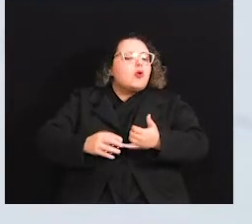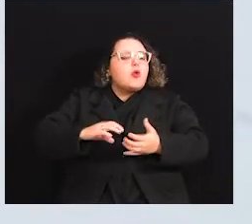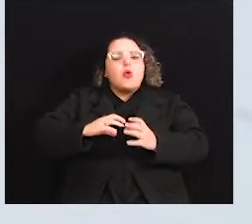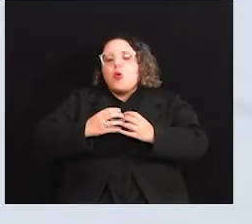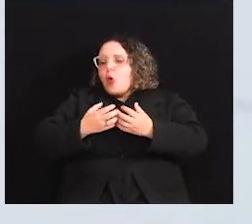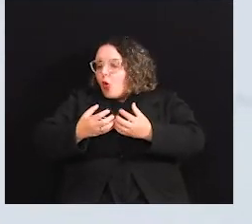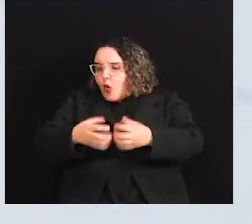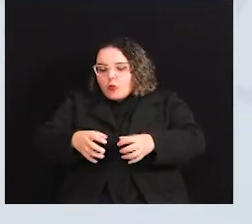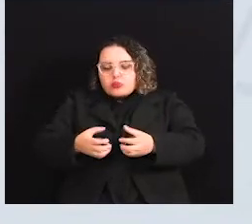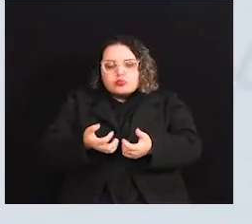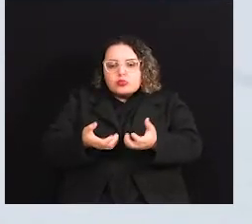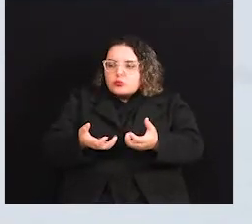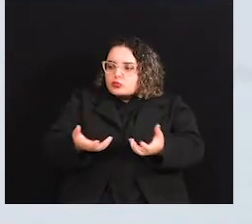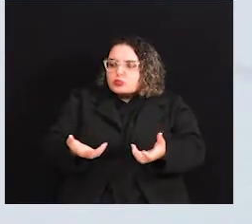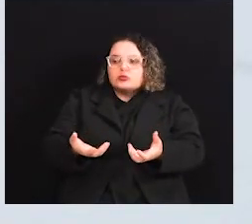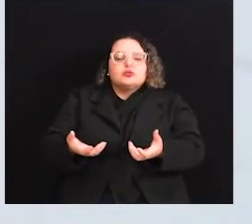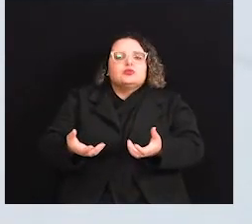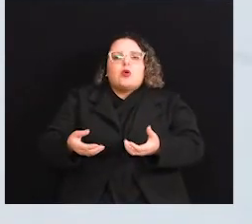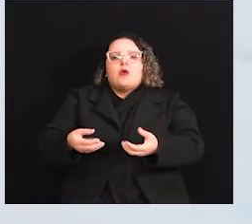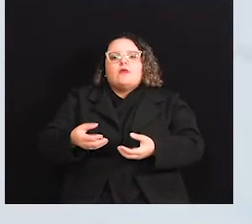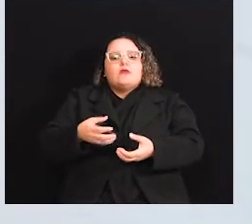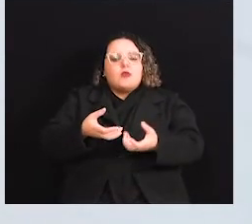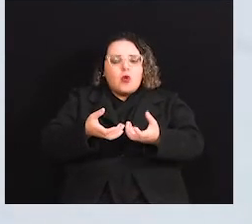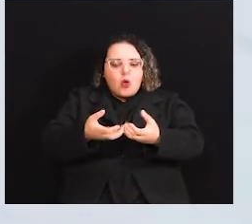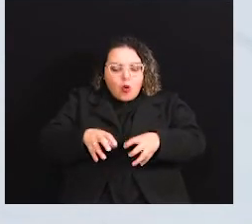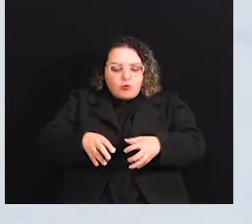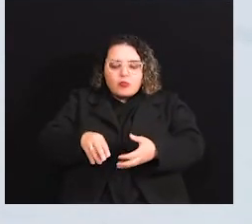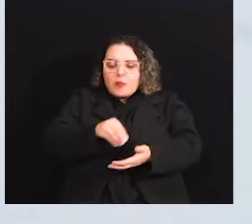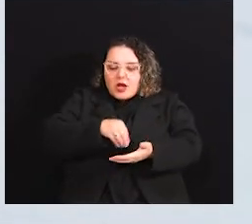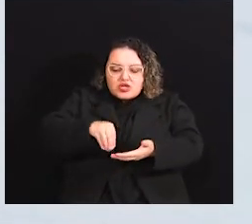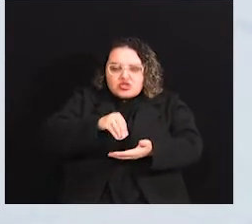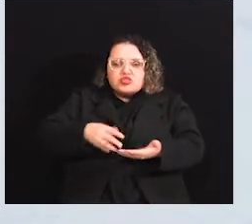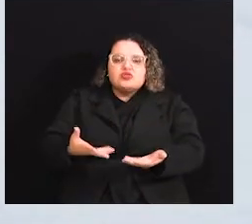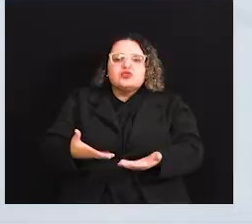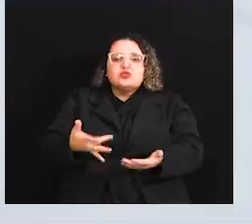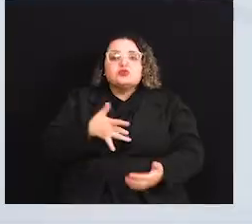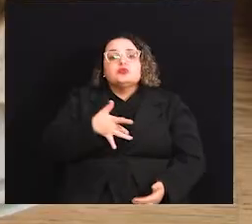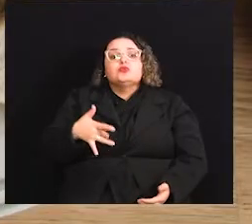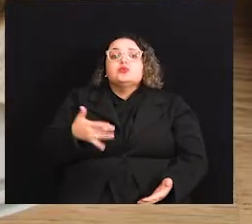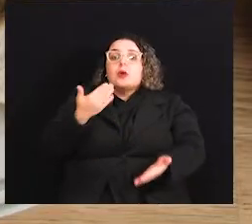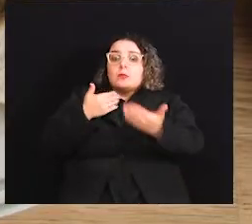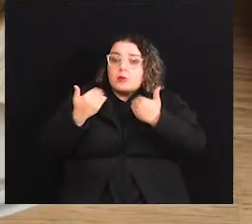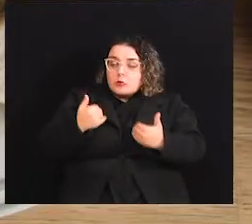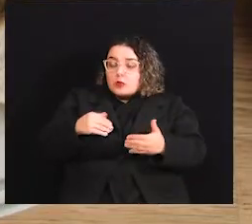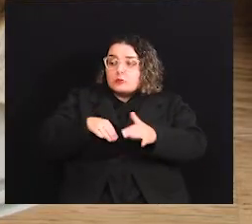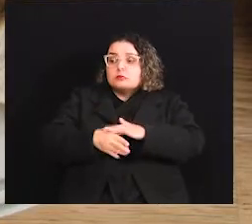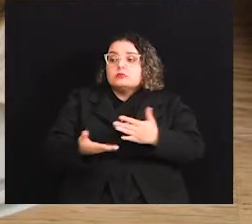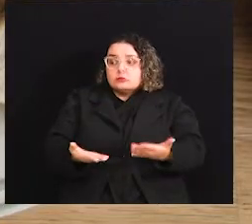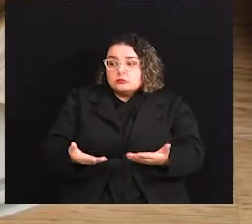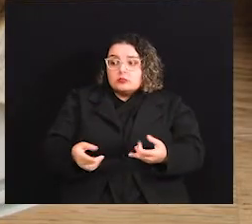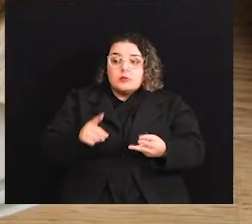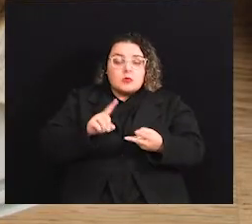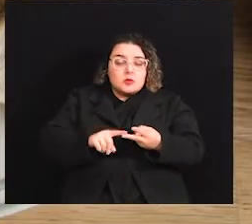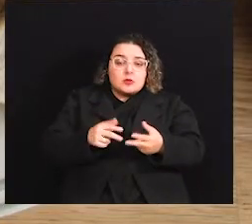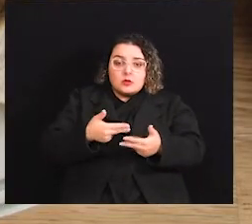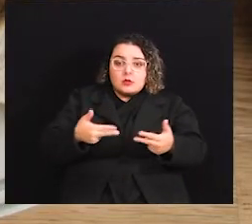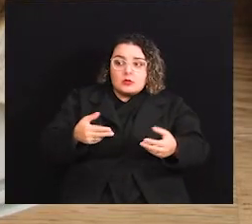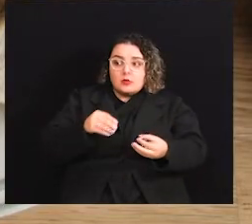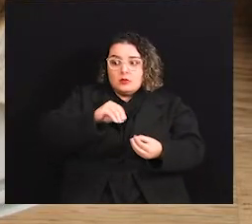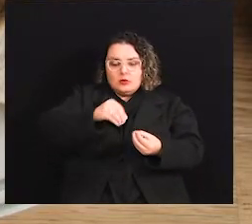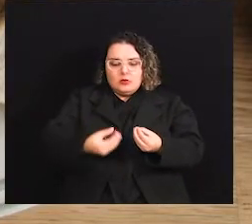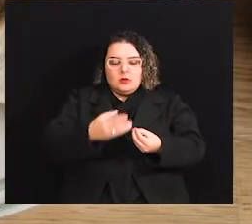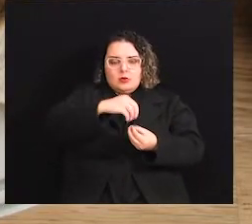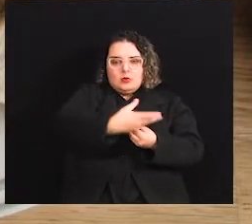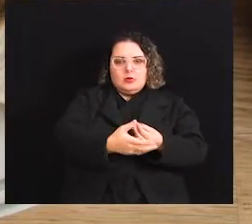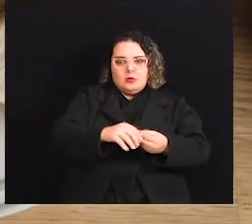ovo mexido, tudo aquilo que a gente está acostumado a comer de uma maneira saudável. Uma segunda coisa,